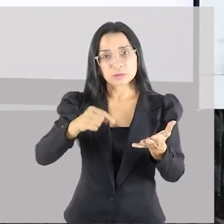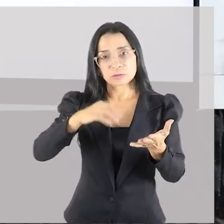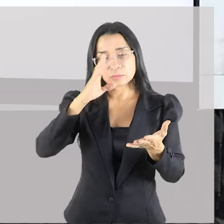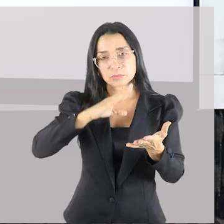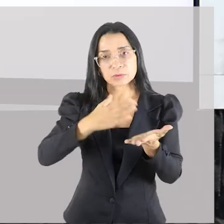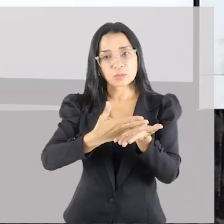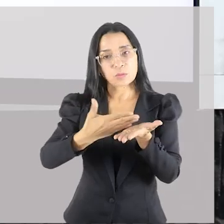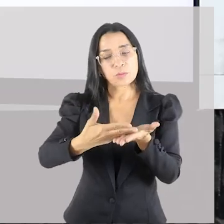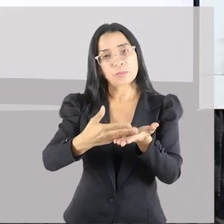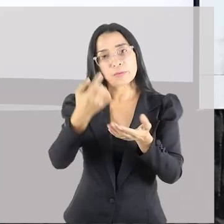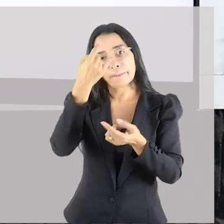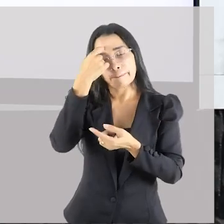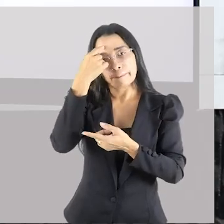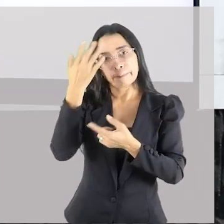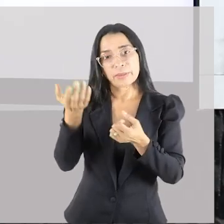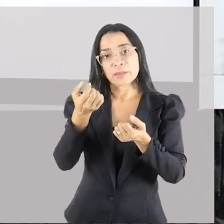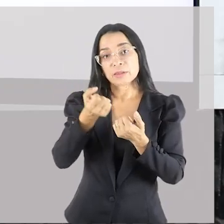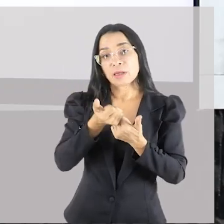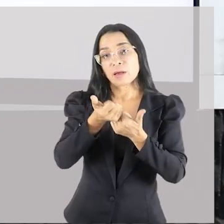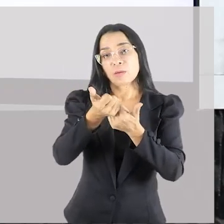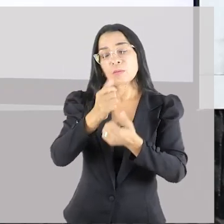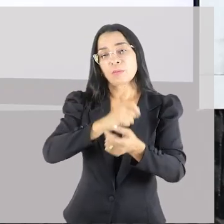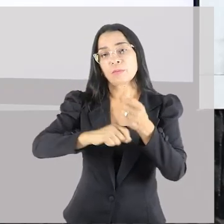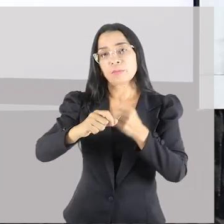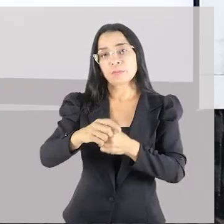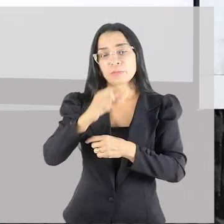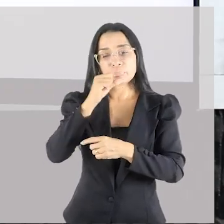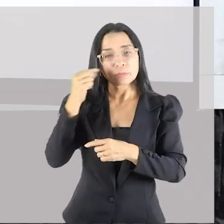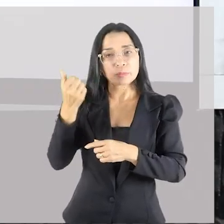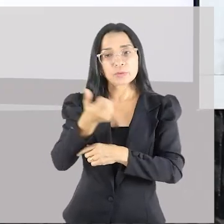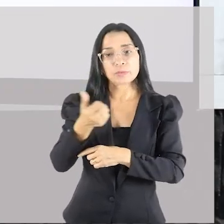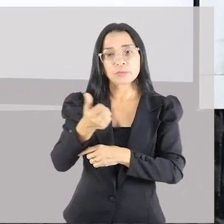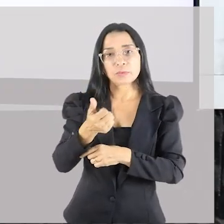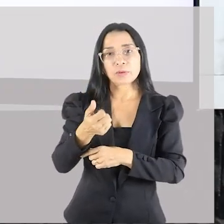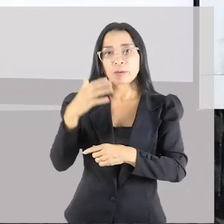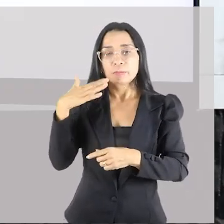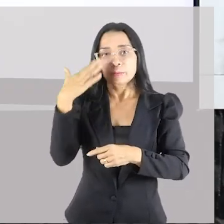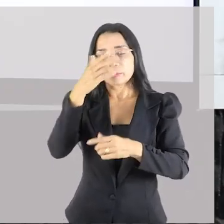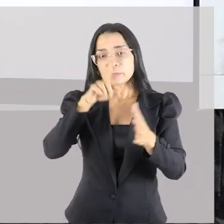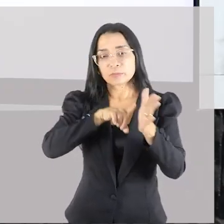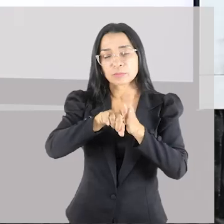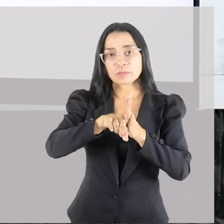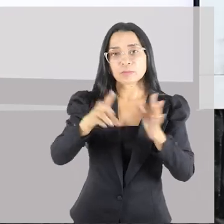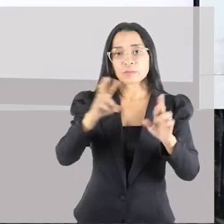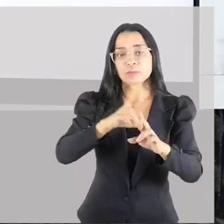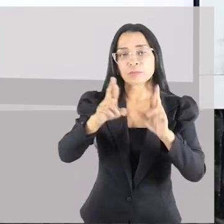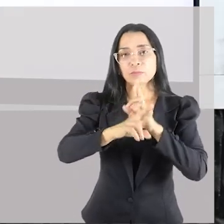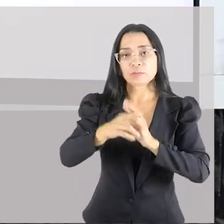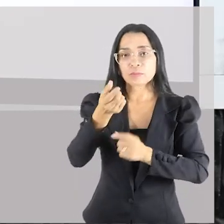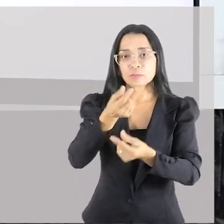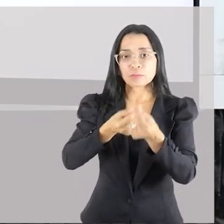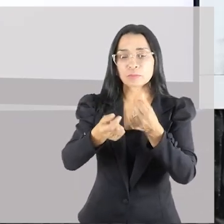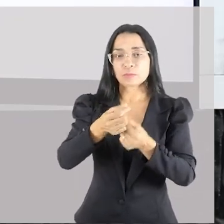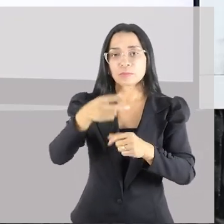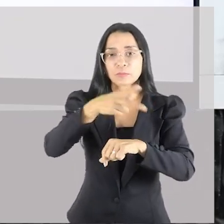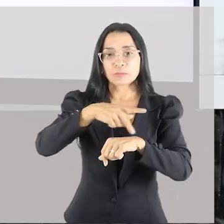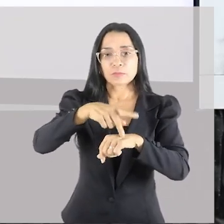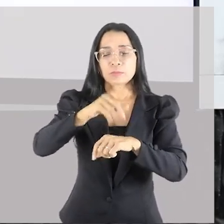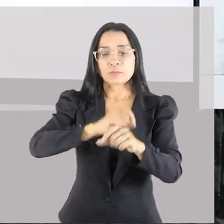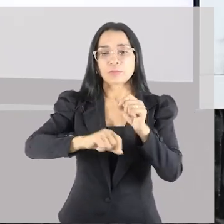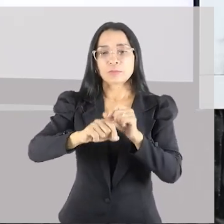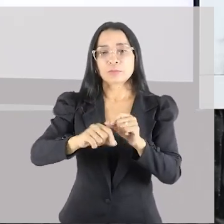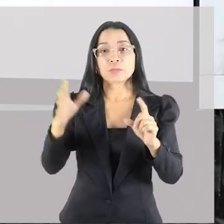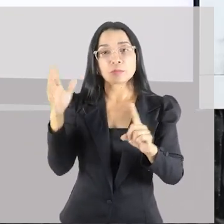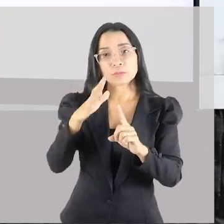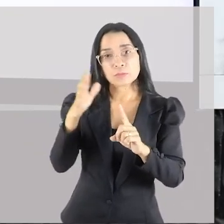apoio a Dom Pedro I. Mas principalmente as questões relacionadas, né, à economia do país, que atingia exatamente diretamente essas elites.